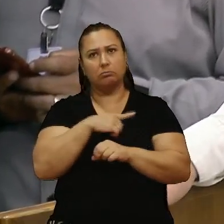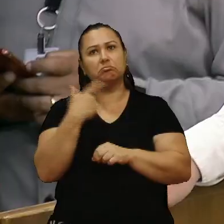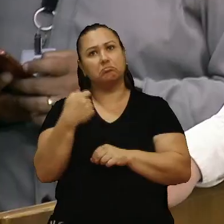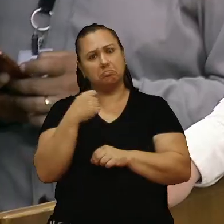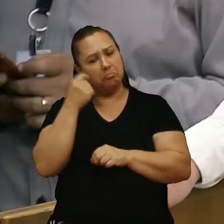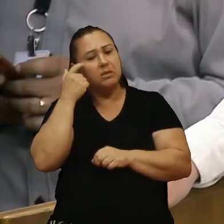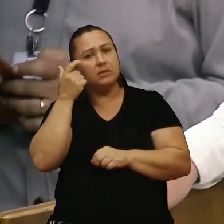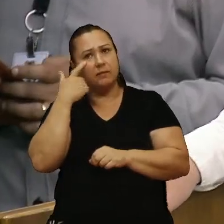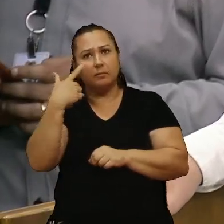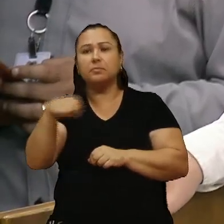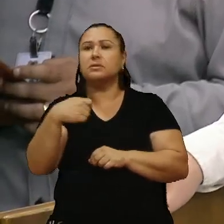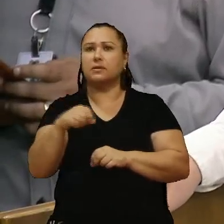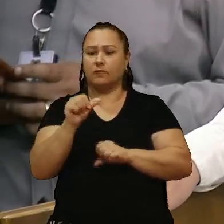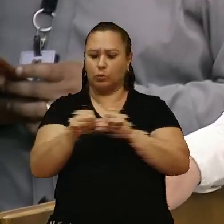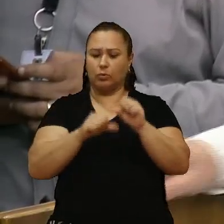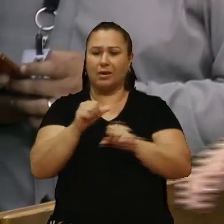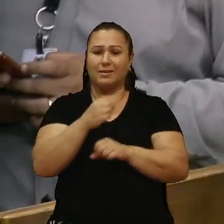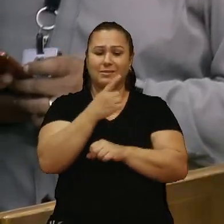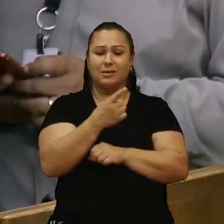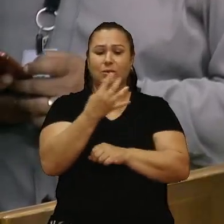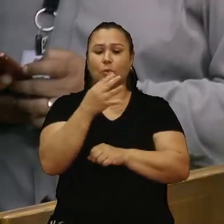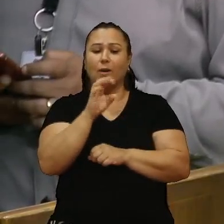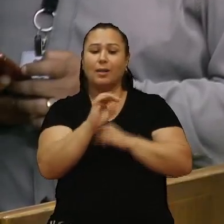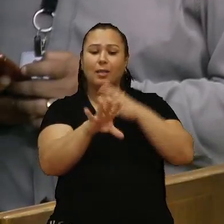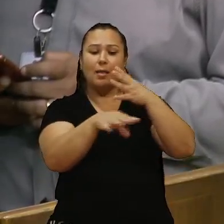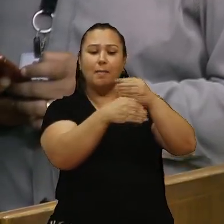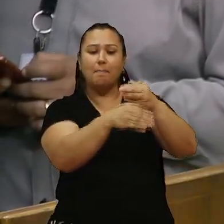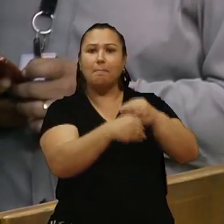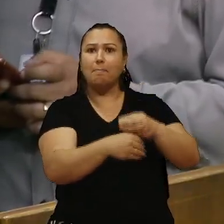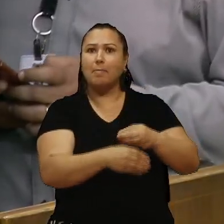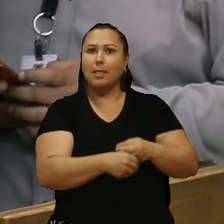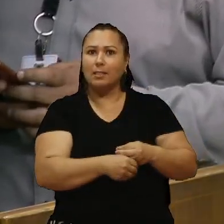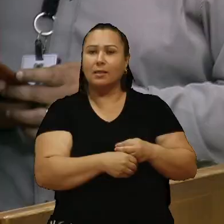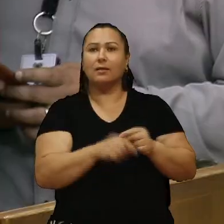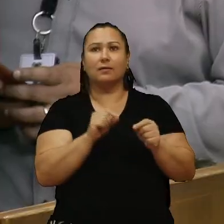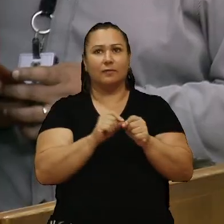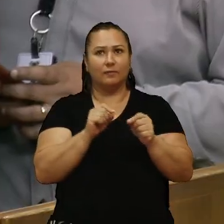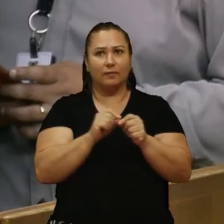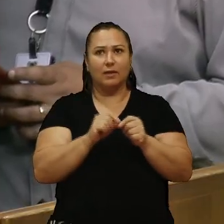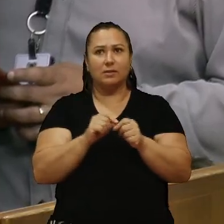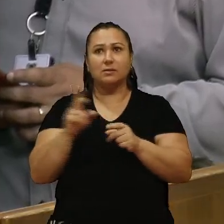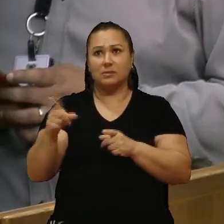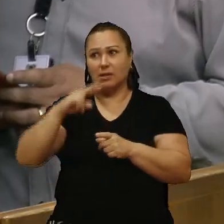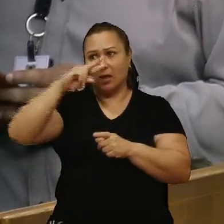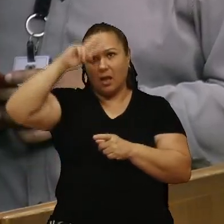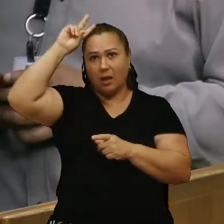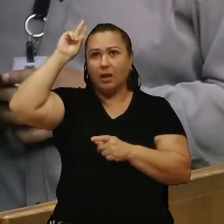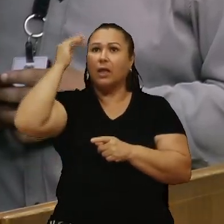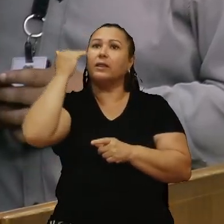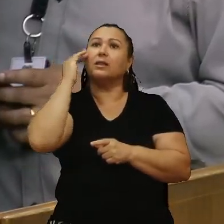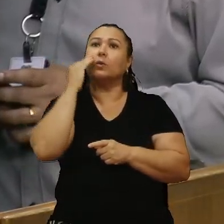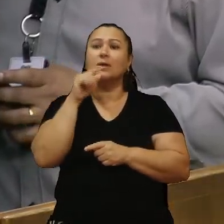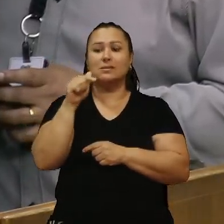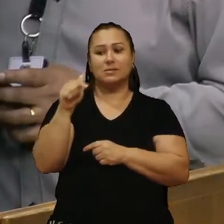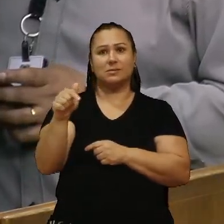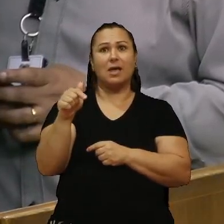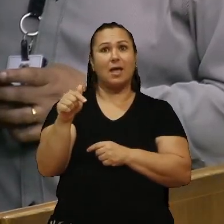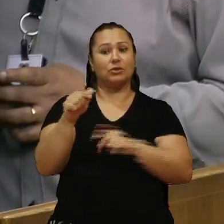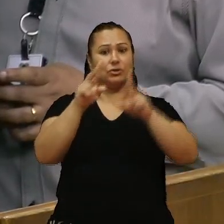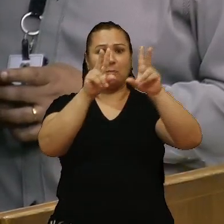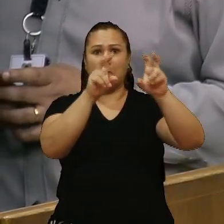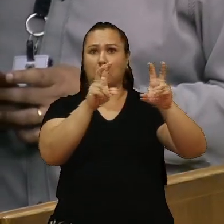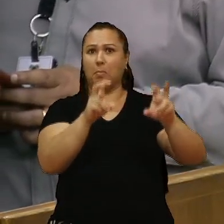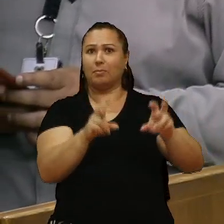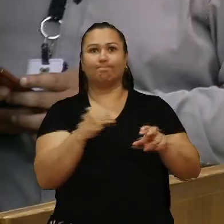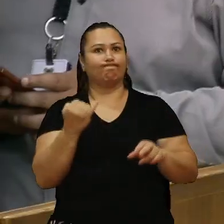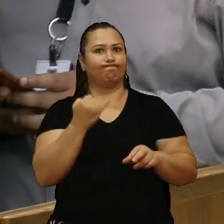ser alterado. Dessas 140 emendas que nós fizemos, nossa bancada, vereador Edson, entendeu que 7 pontos eram cruciais e